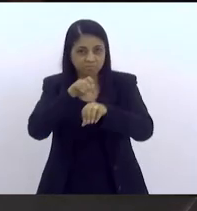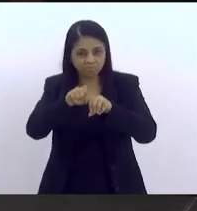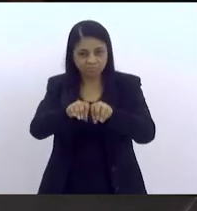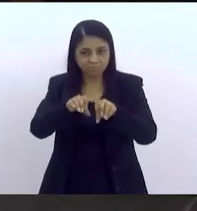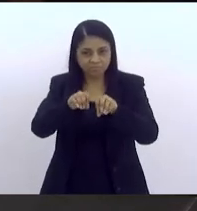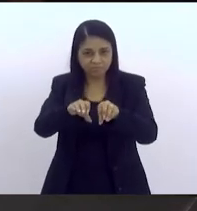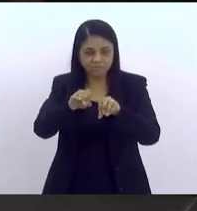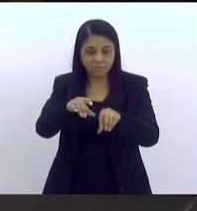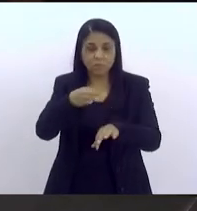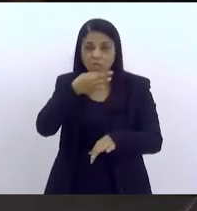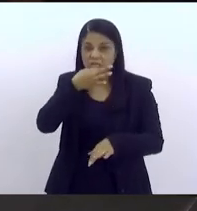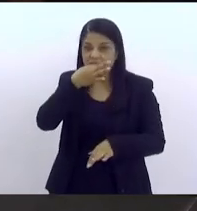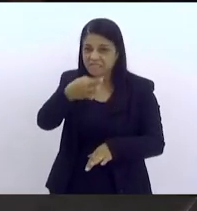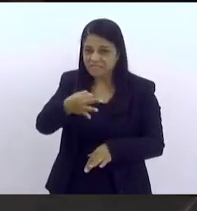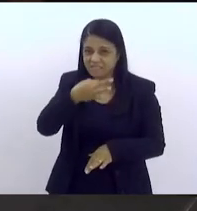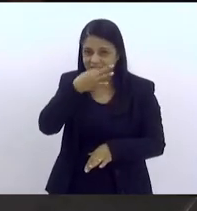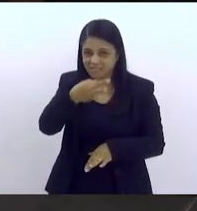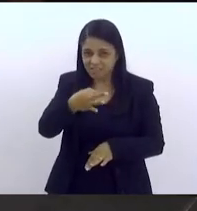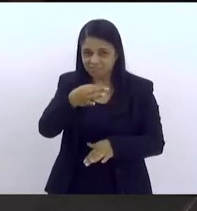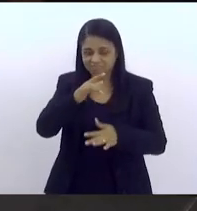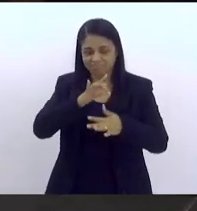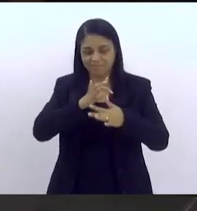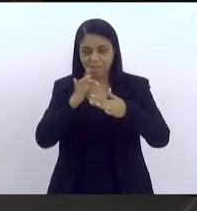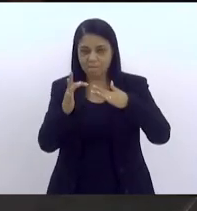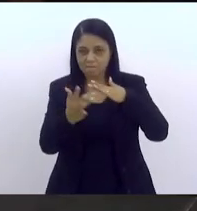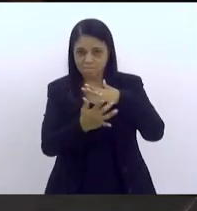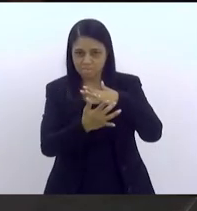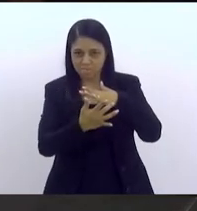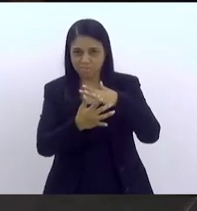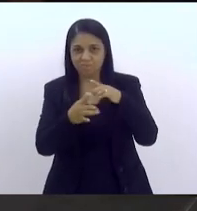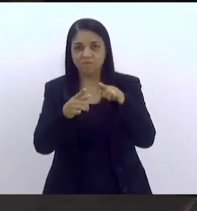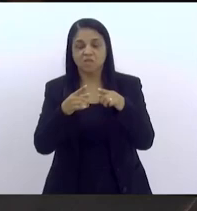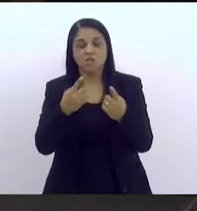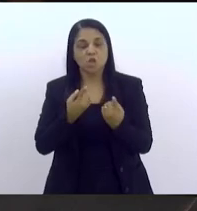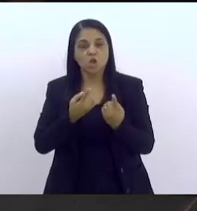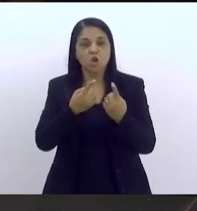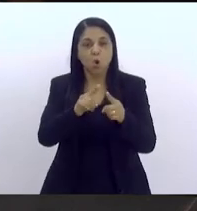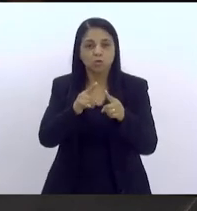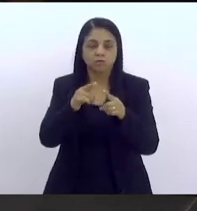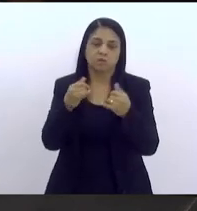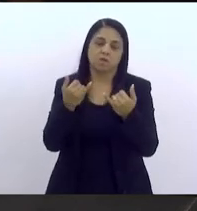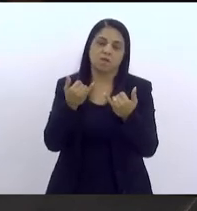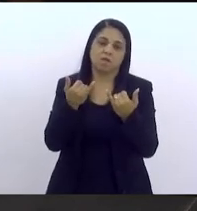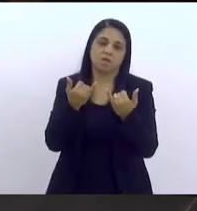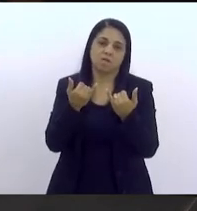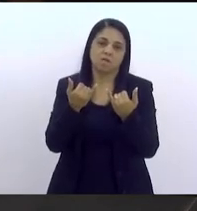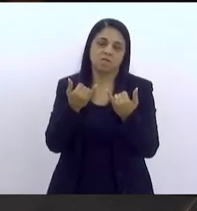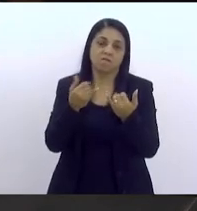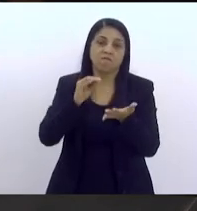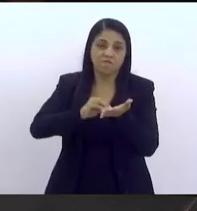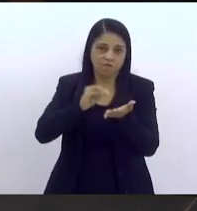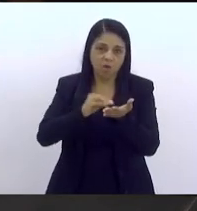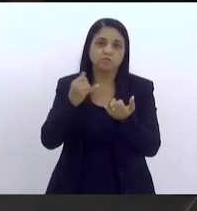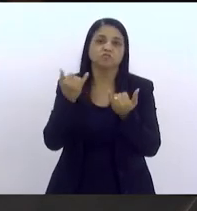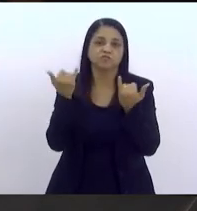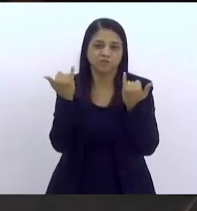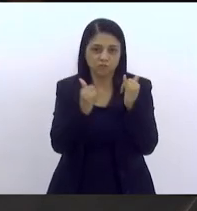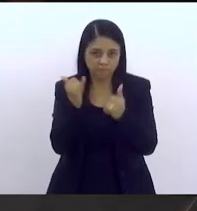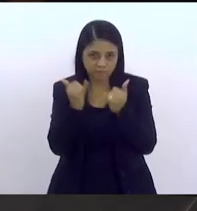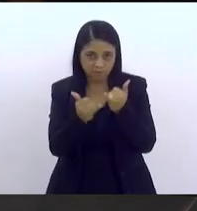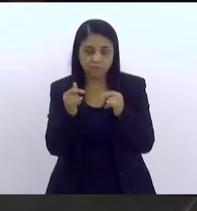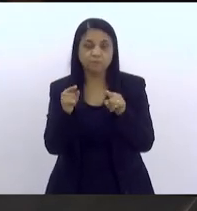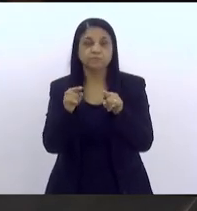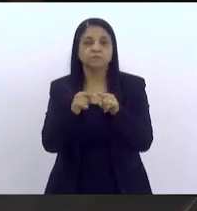crítica da mídia e do combate à desinformação a educação crítica deve permear as